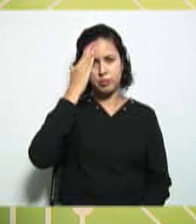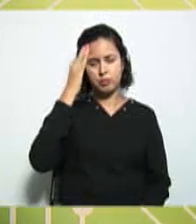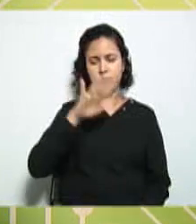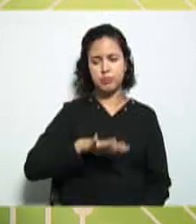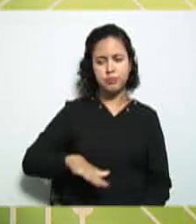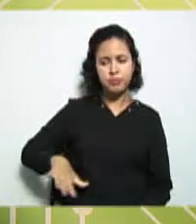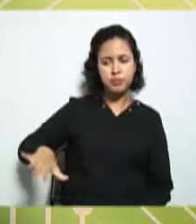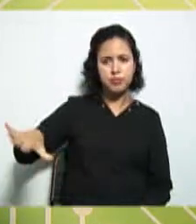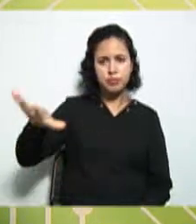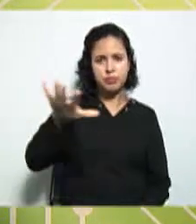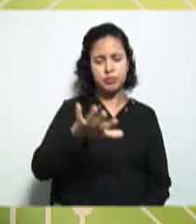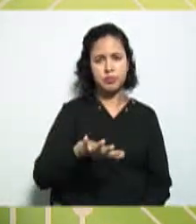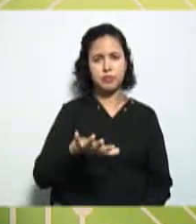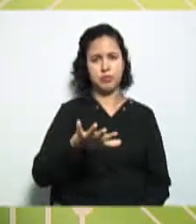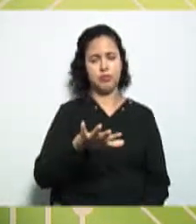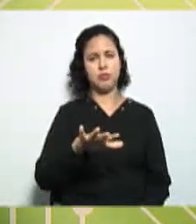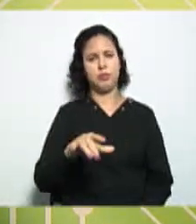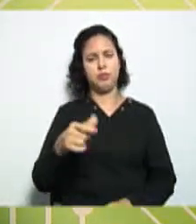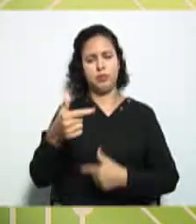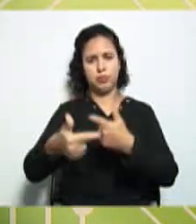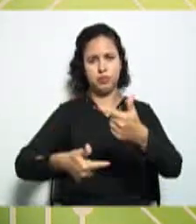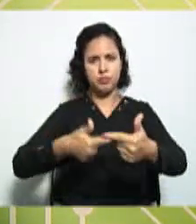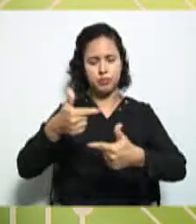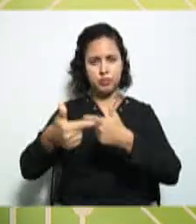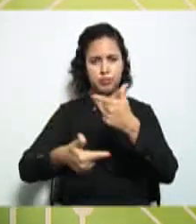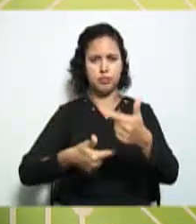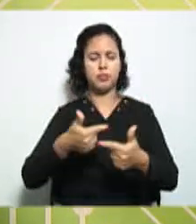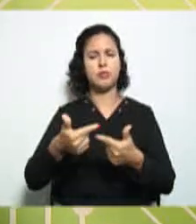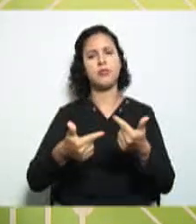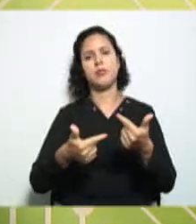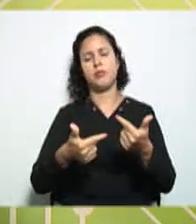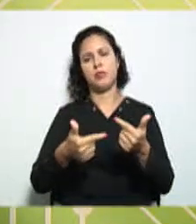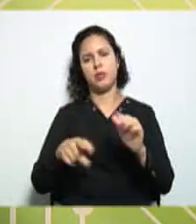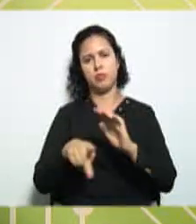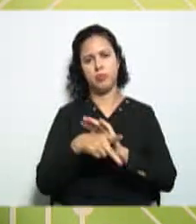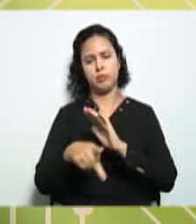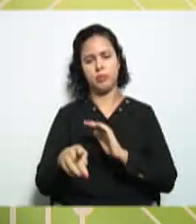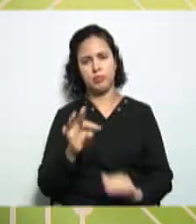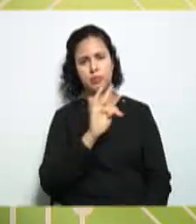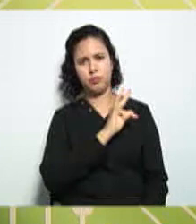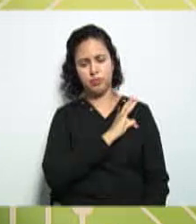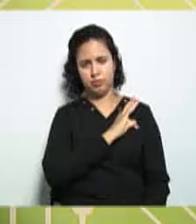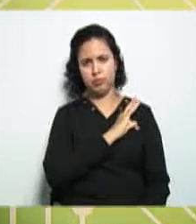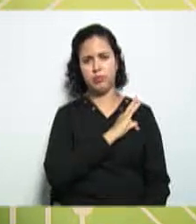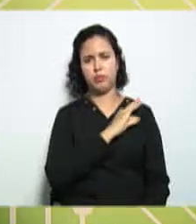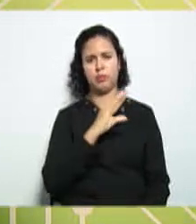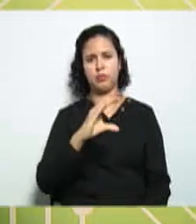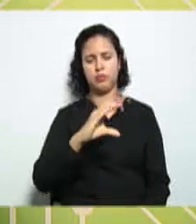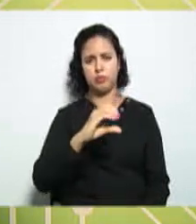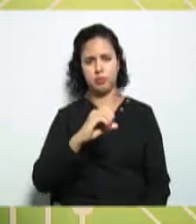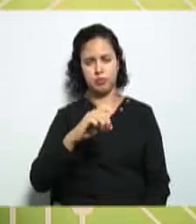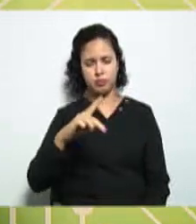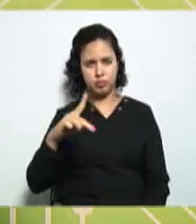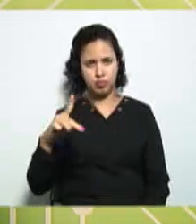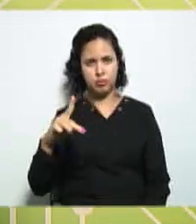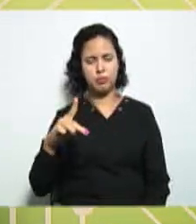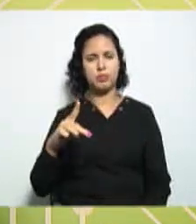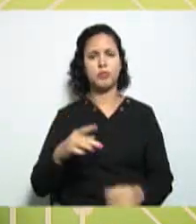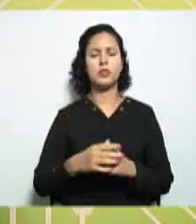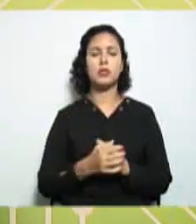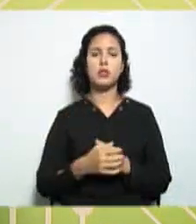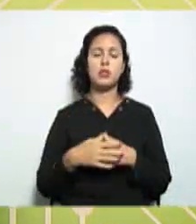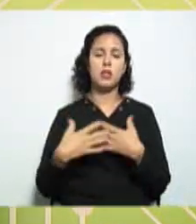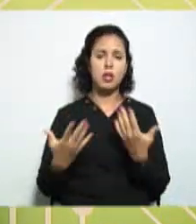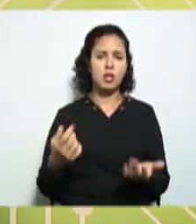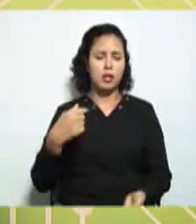campo de trabalho que espera um técnico em cooperativismo. Porque talvez você possa pensar assim, né, professora? Ah,